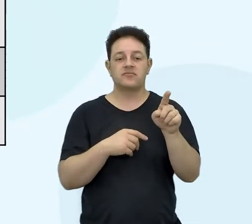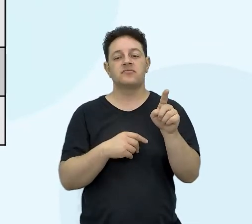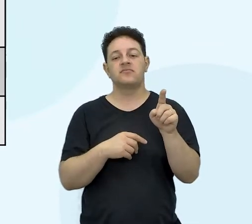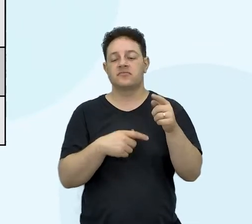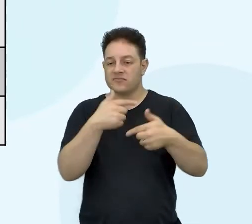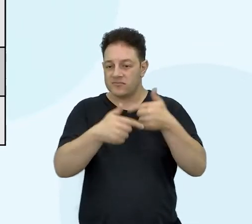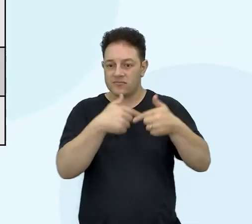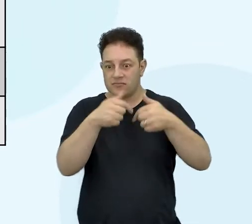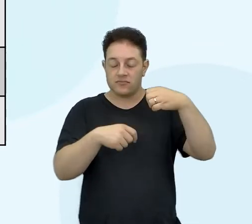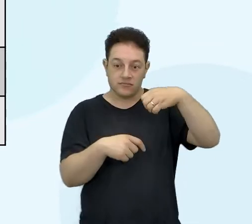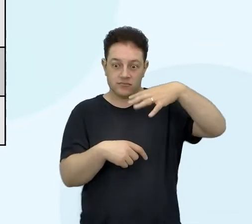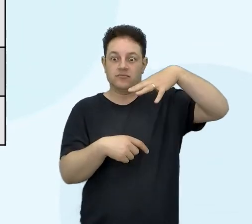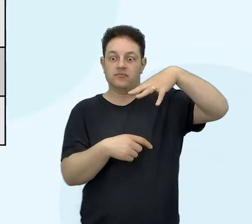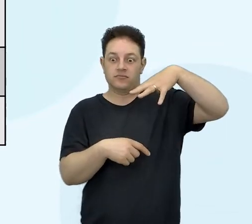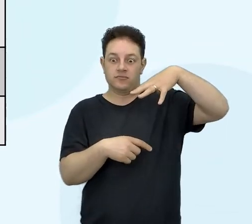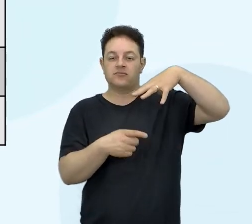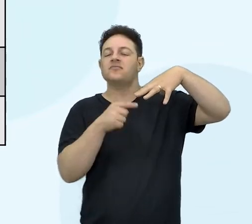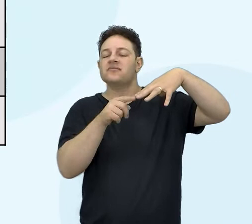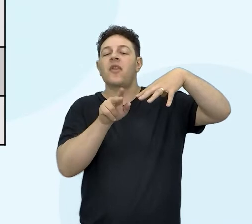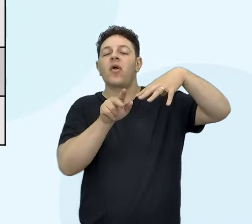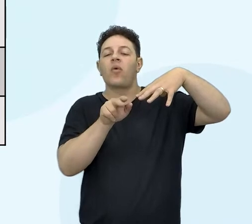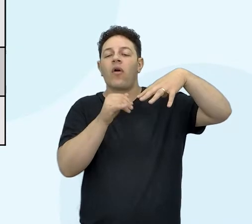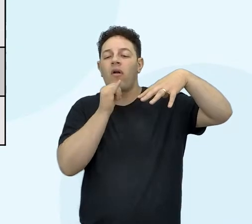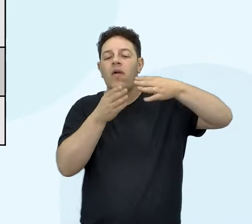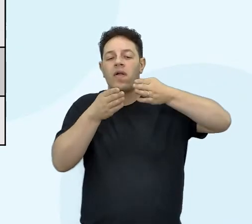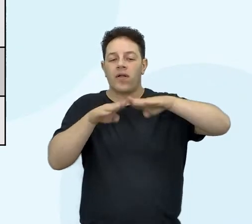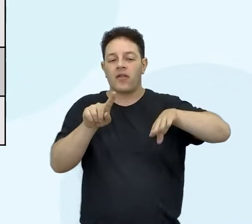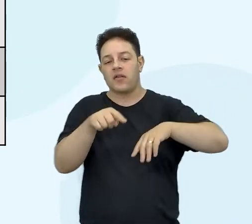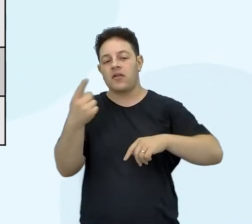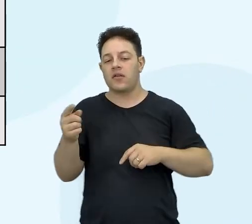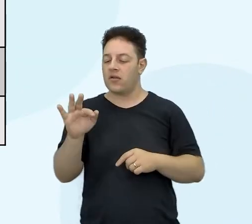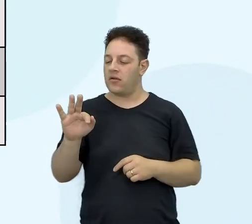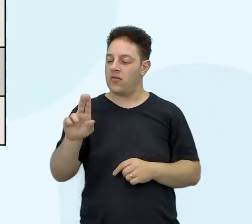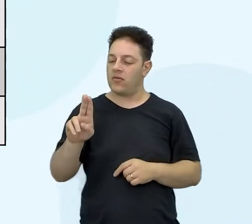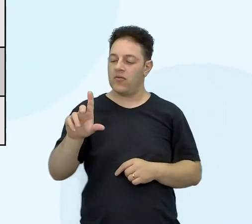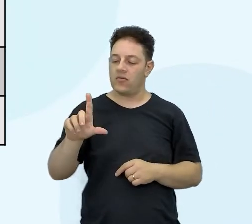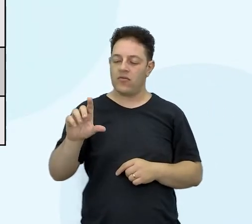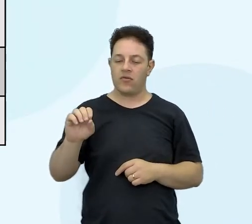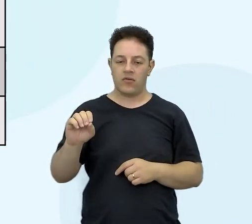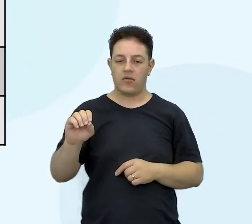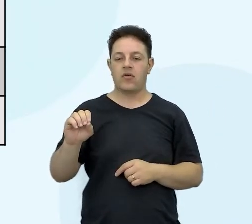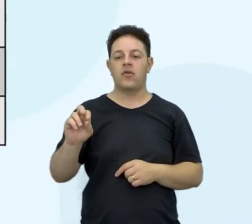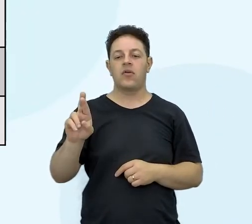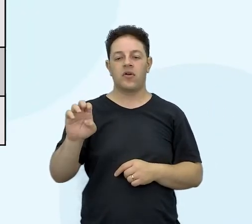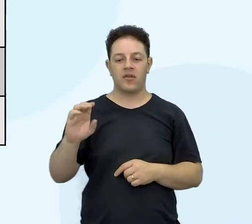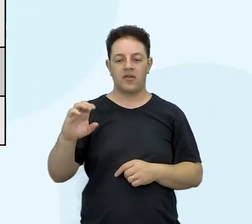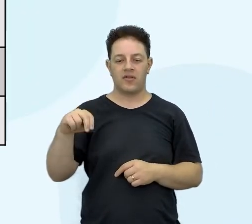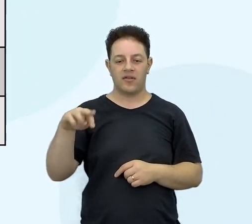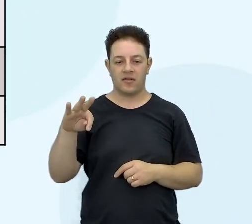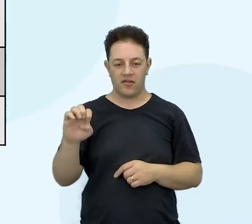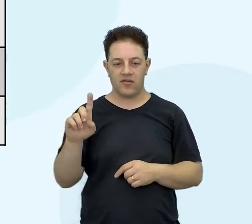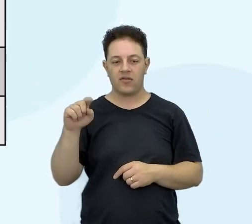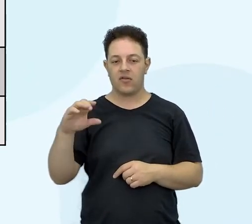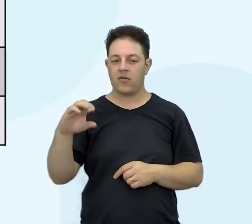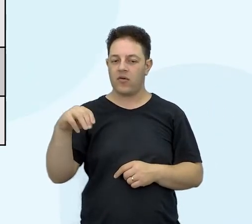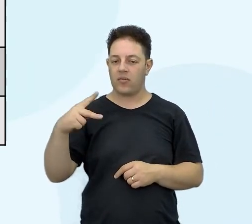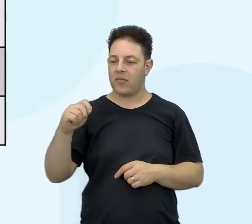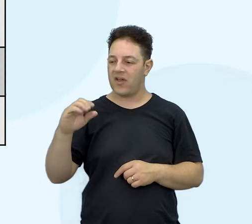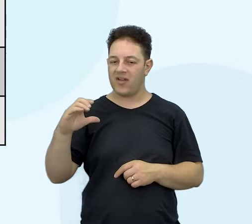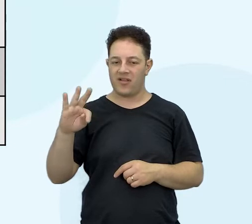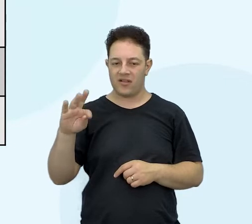mesmo trabalho, digamos assim, que uma lâmpada fluorescente compacta, ou seja,